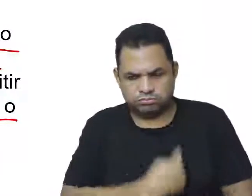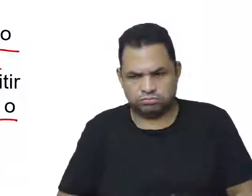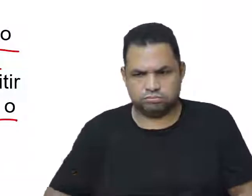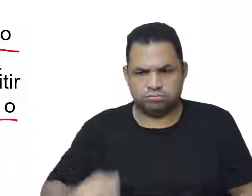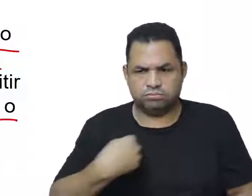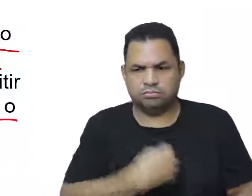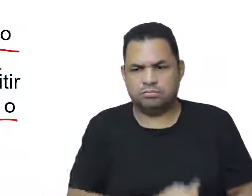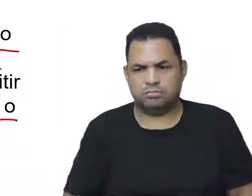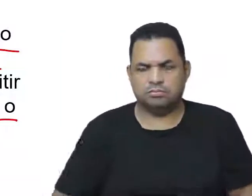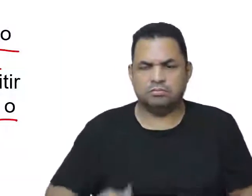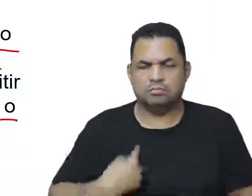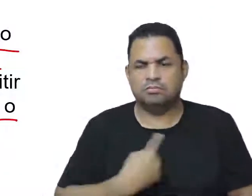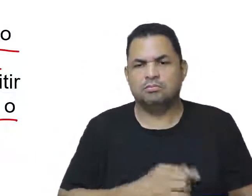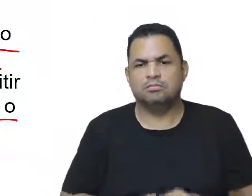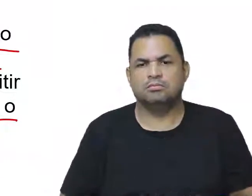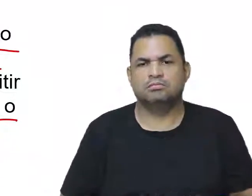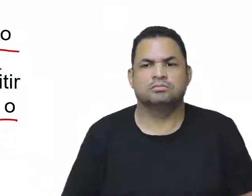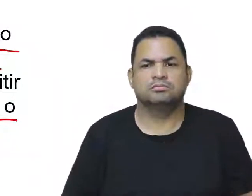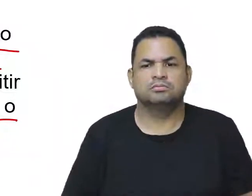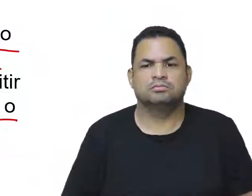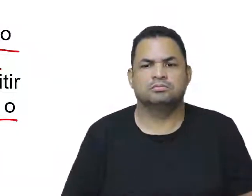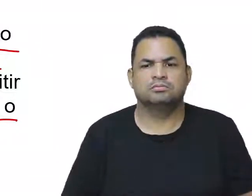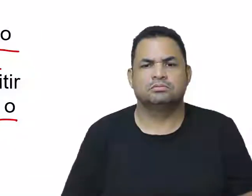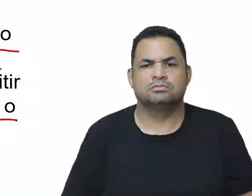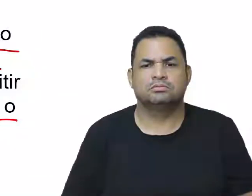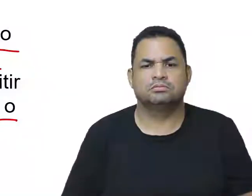de revestimento, olha a importância, joga na tela.